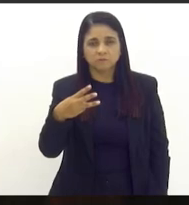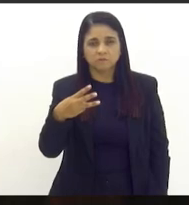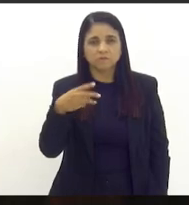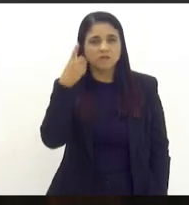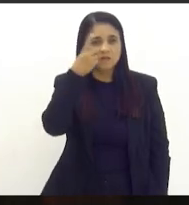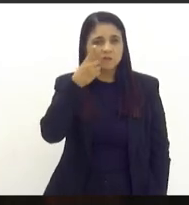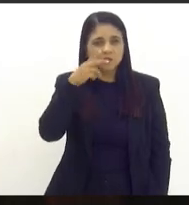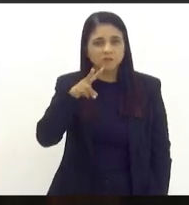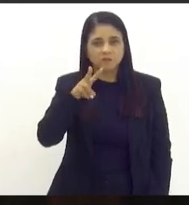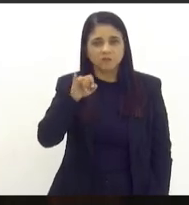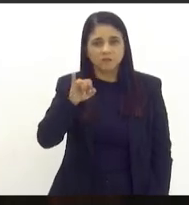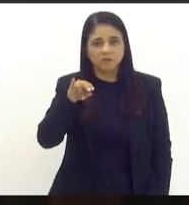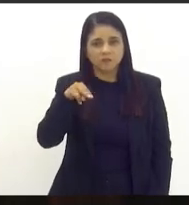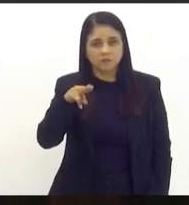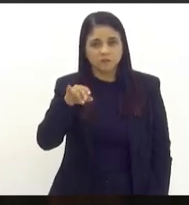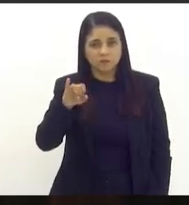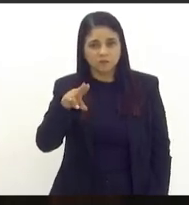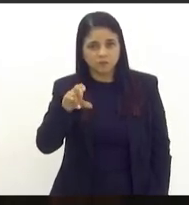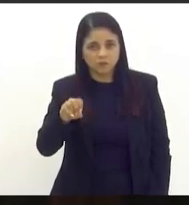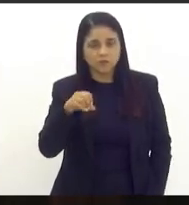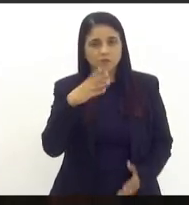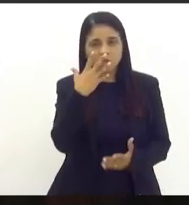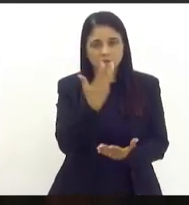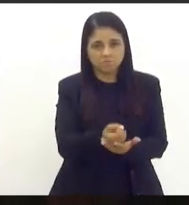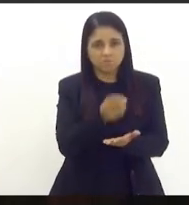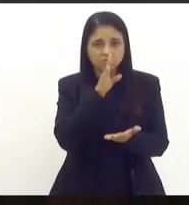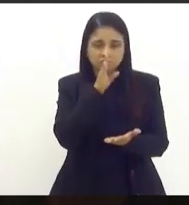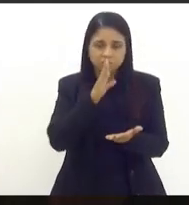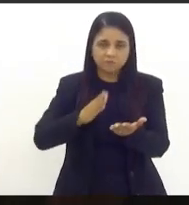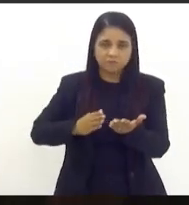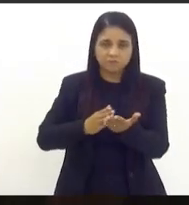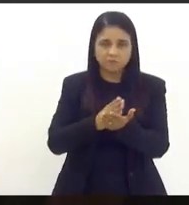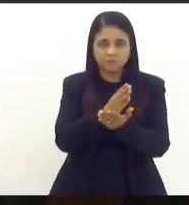Deputado Vinícius cozzolino Souza aprovado